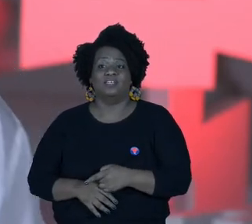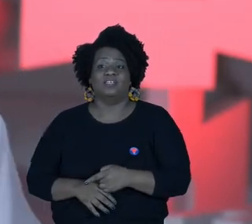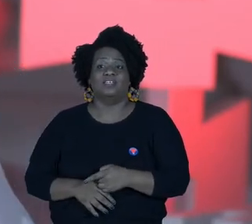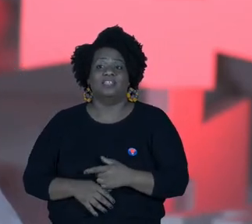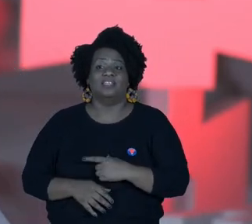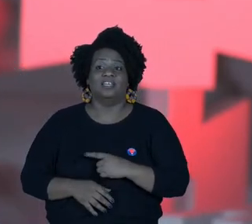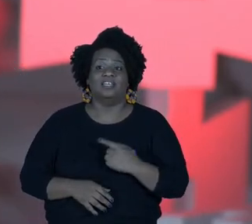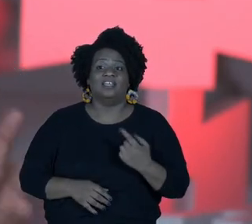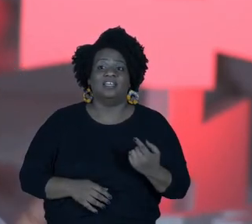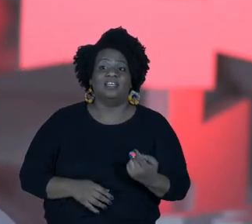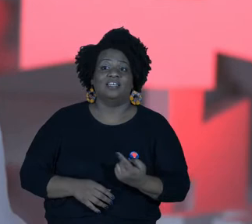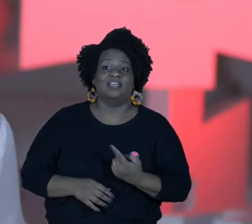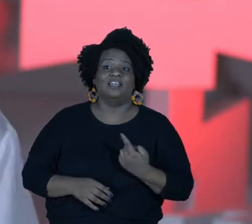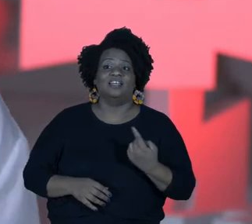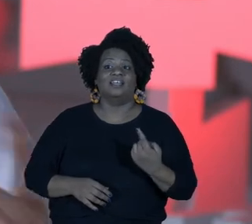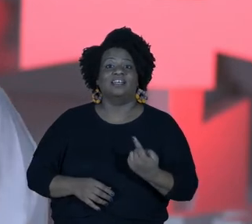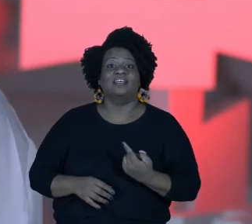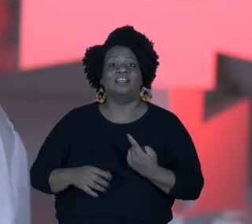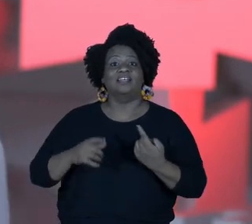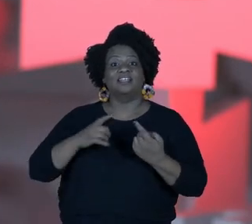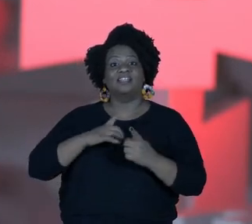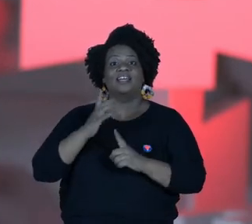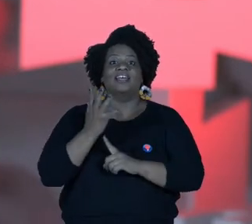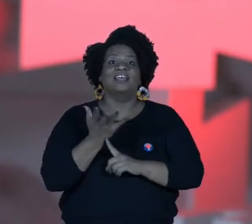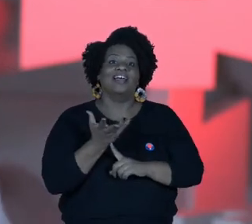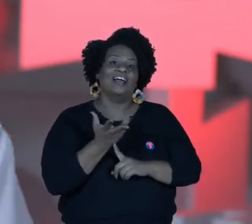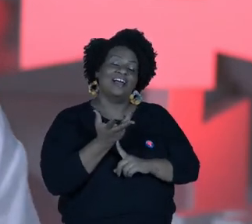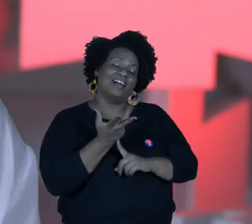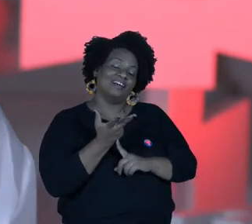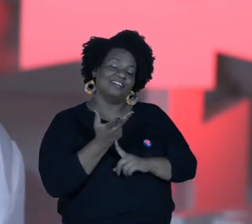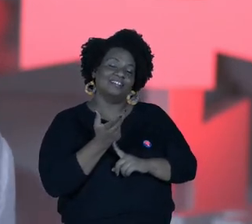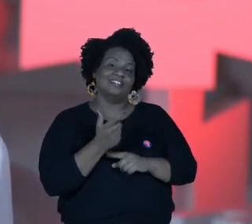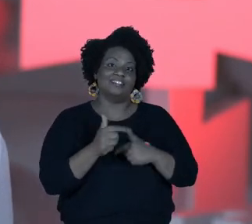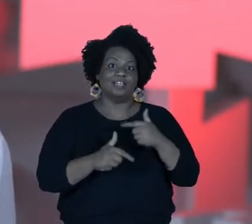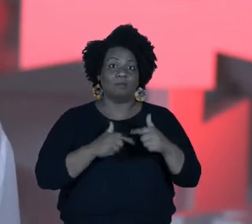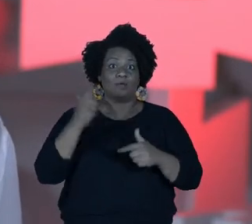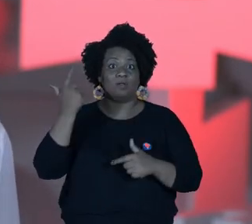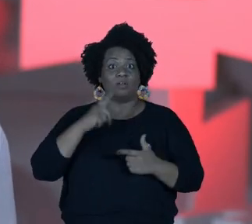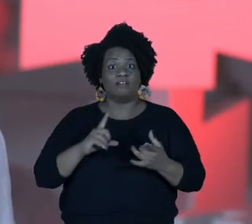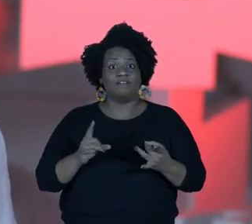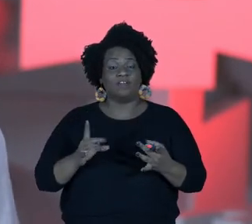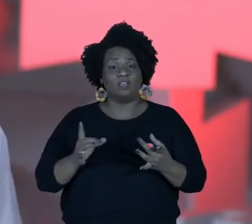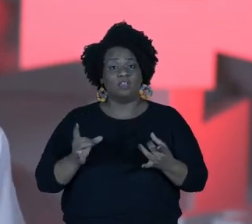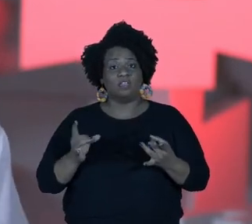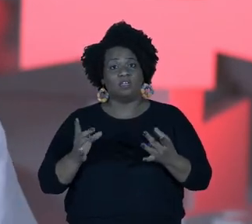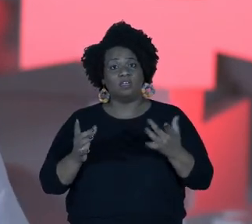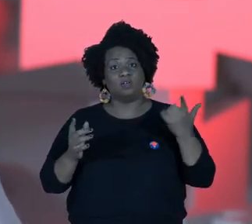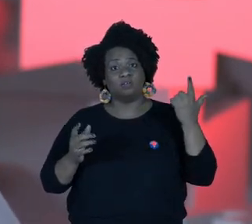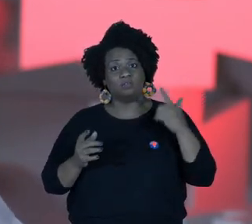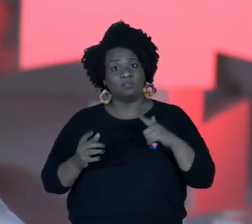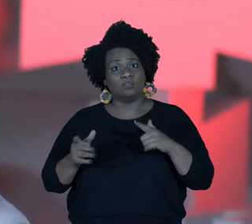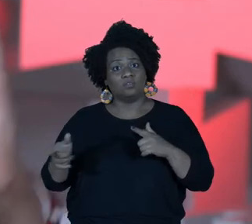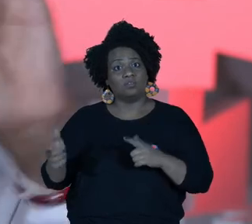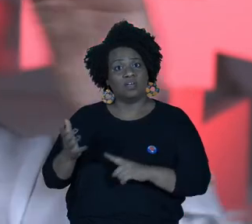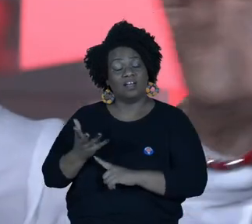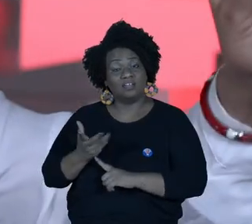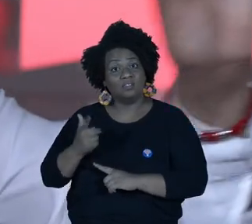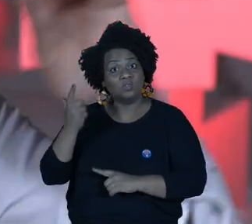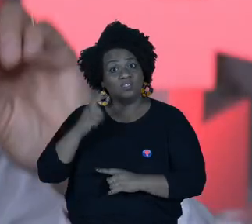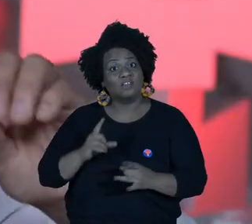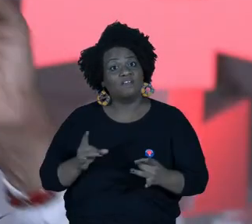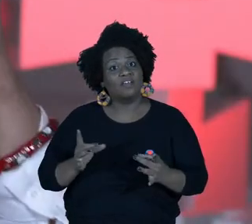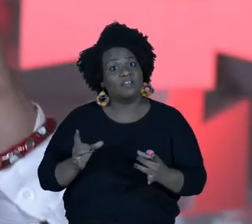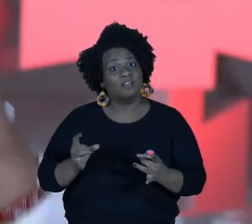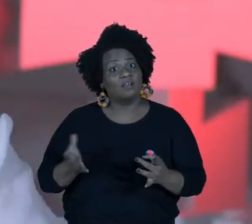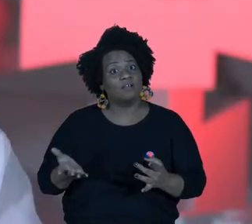que vai, né, se chama a obra de arte, que foi leiloada. Não, a obra de arte que foi